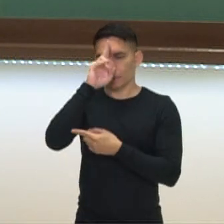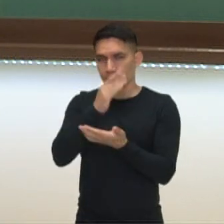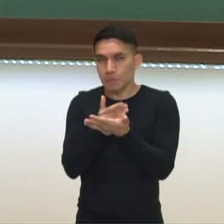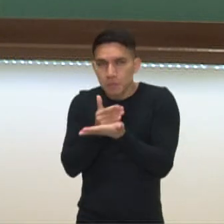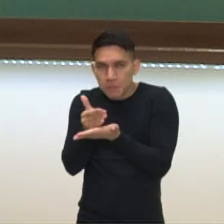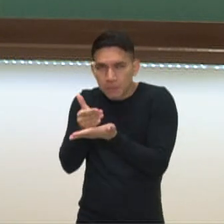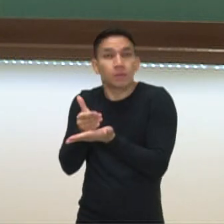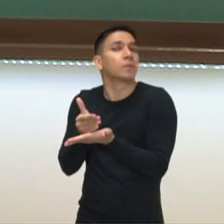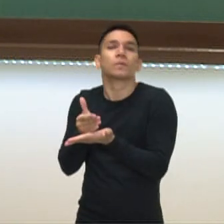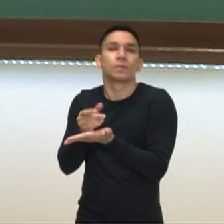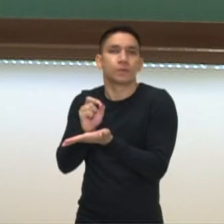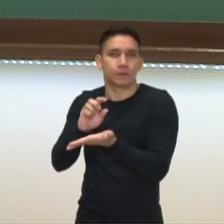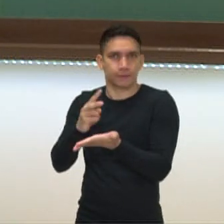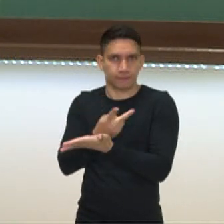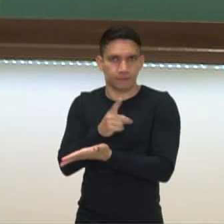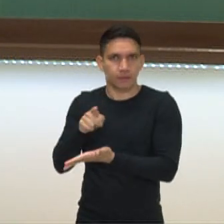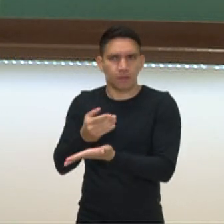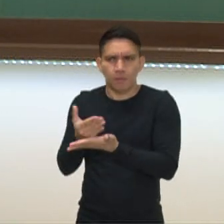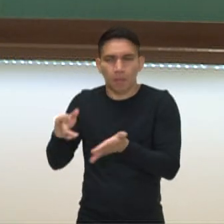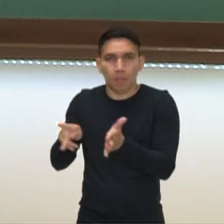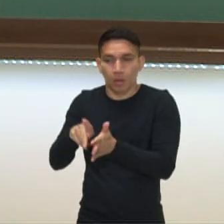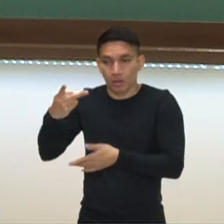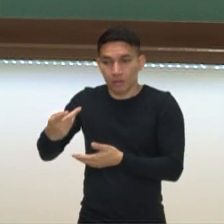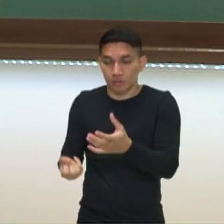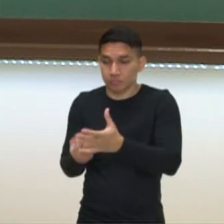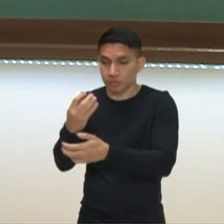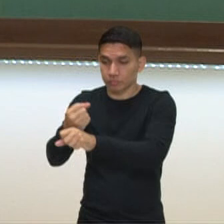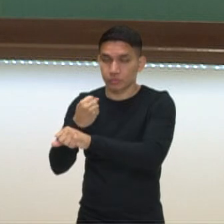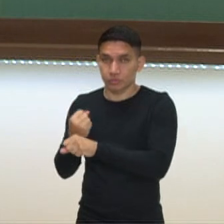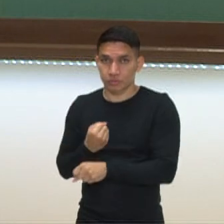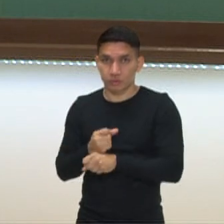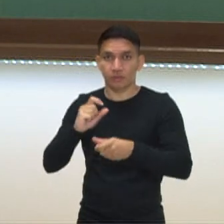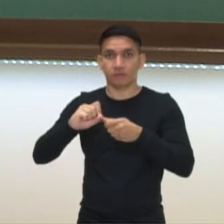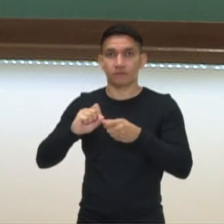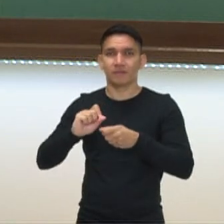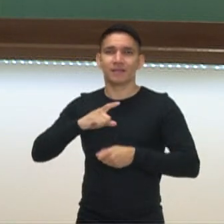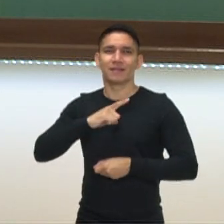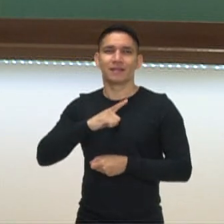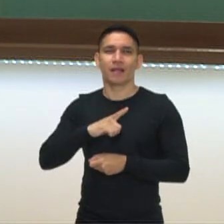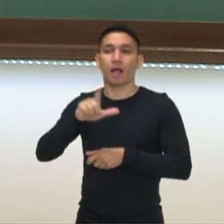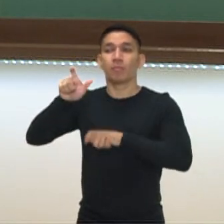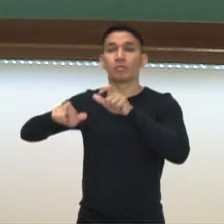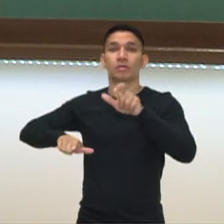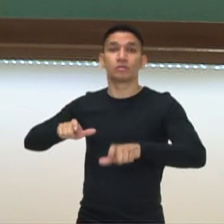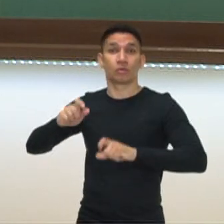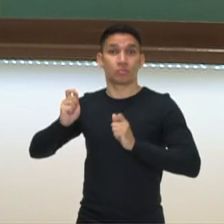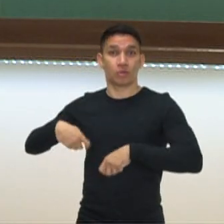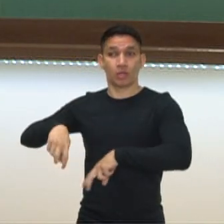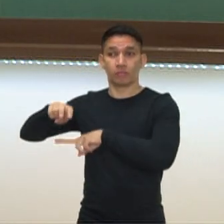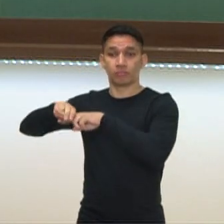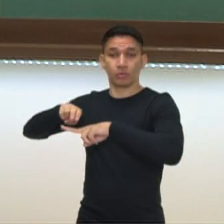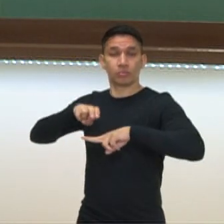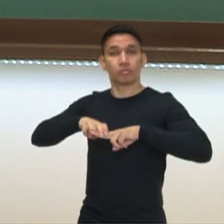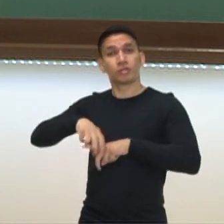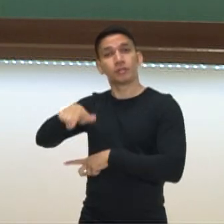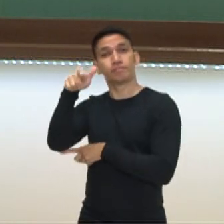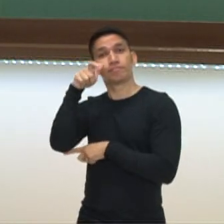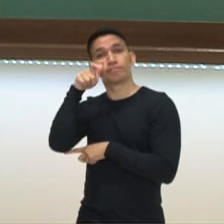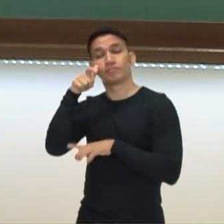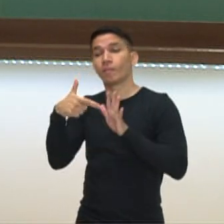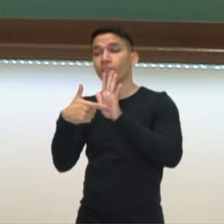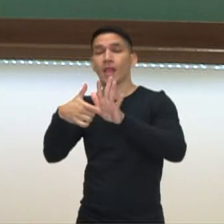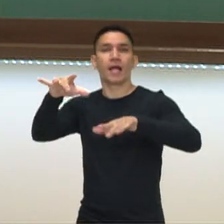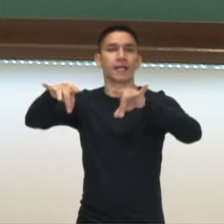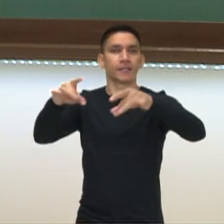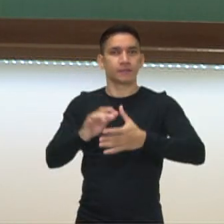comecinho, quando eles começam a fazer os locais próprios, eles já começam a fazer aquela questão da pessoa poder se sentar para poder assistir uma apresentação cênica. E